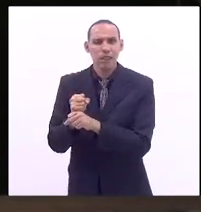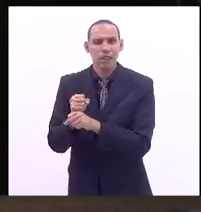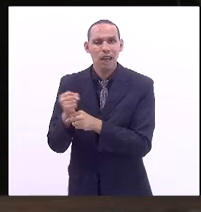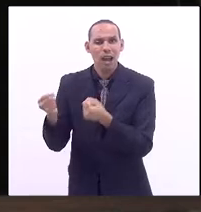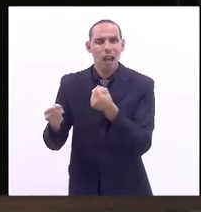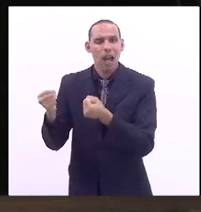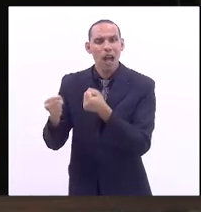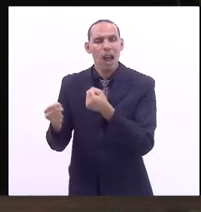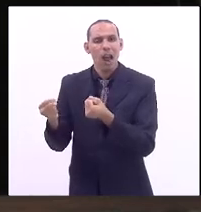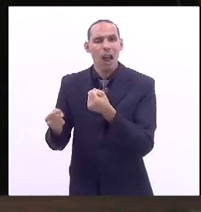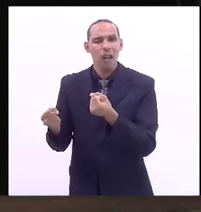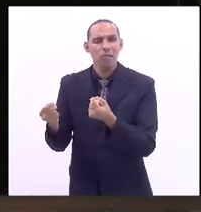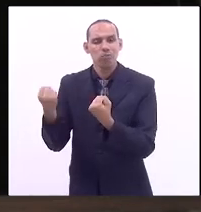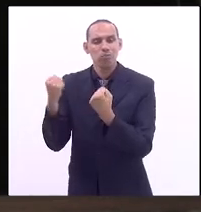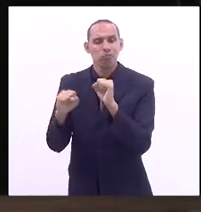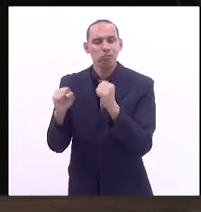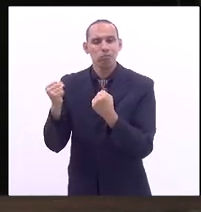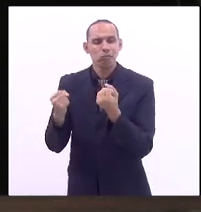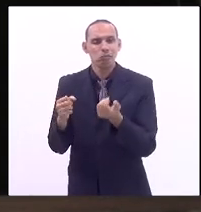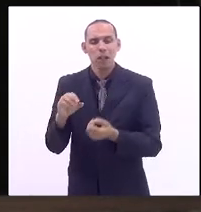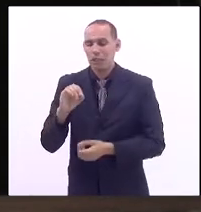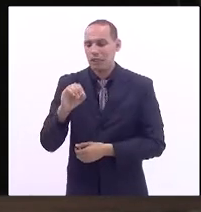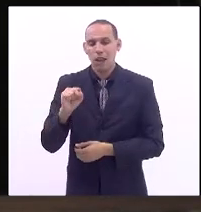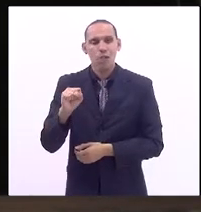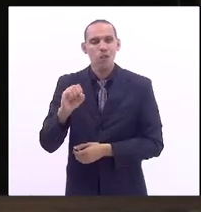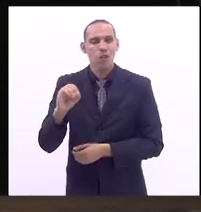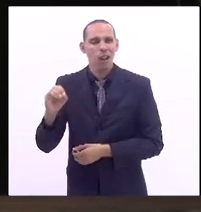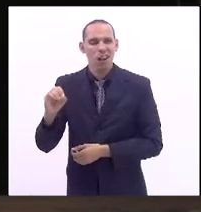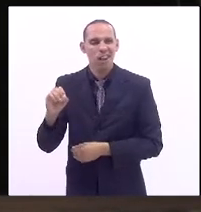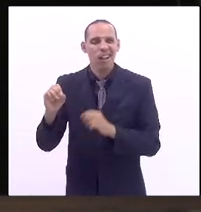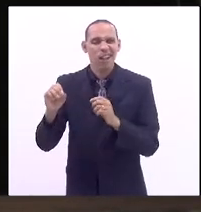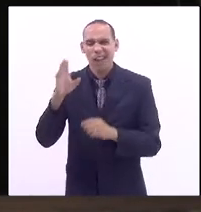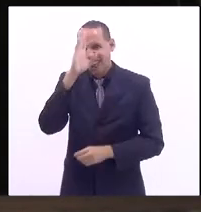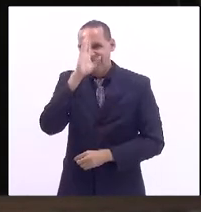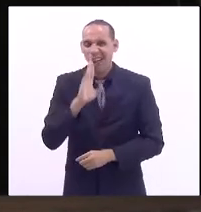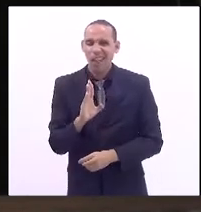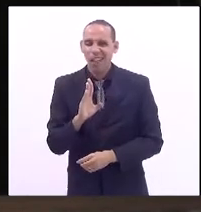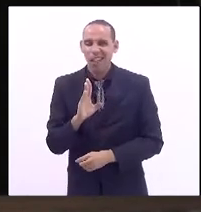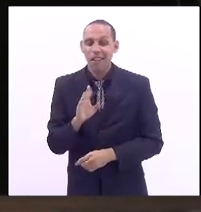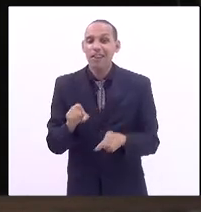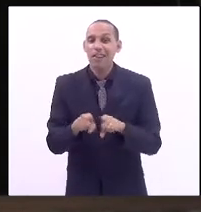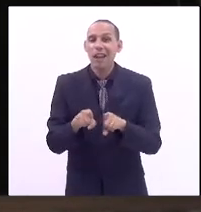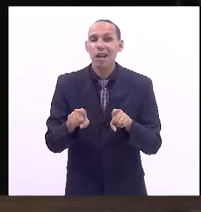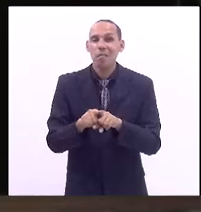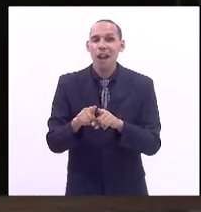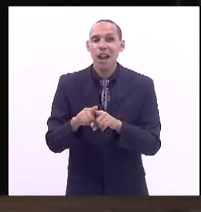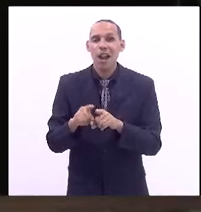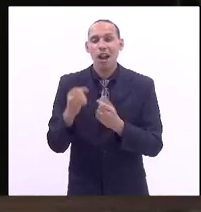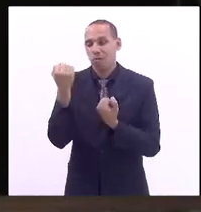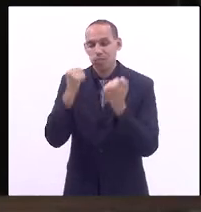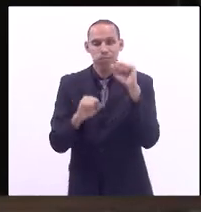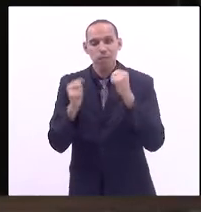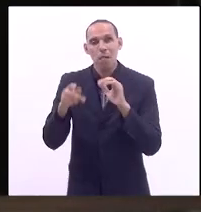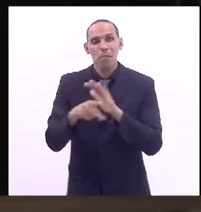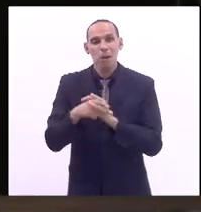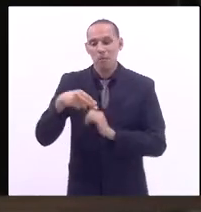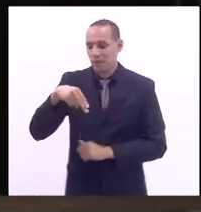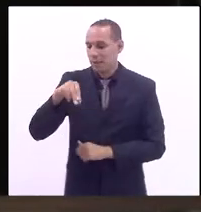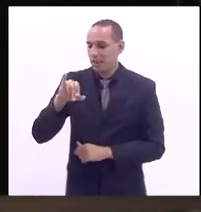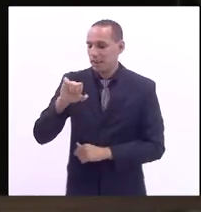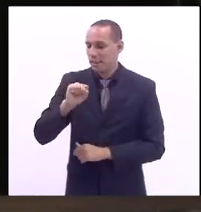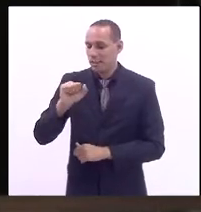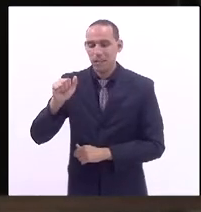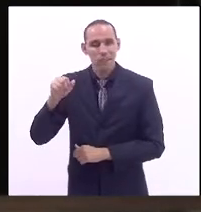0800 Olha isso teve também a fábrica da Nissan lá em Resende